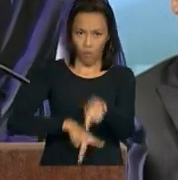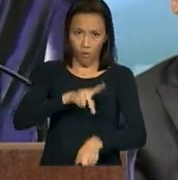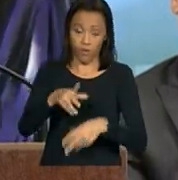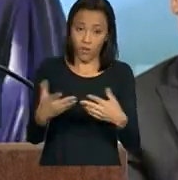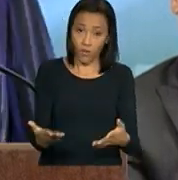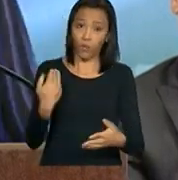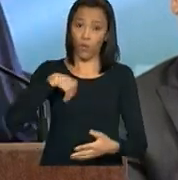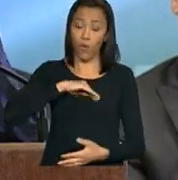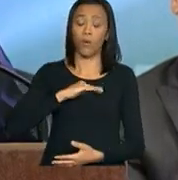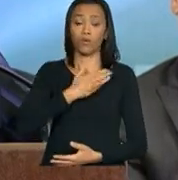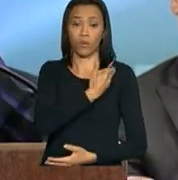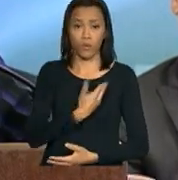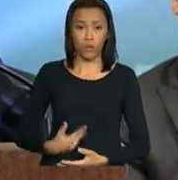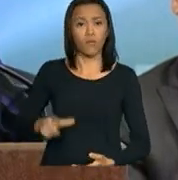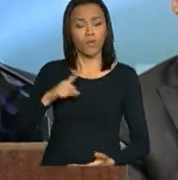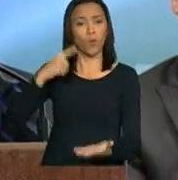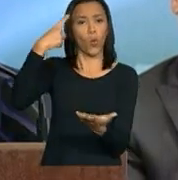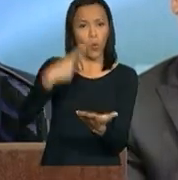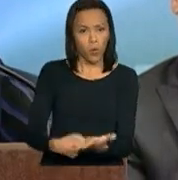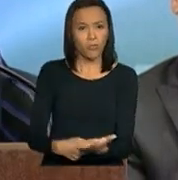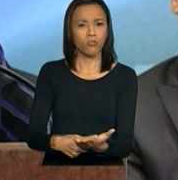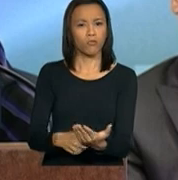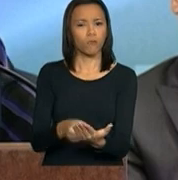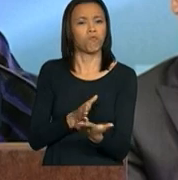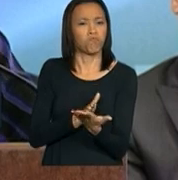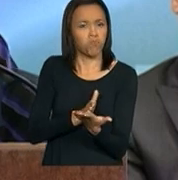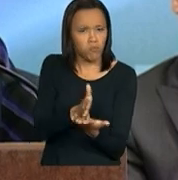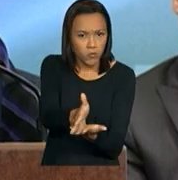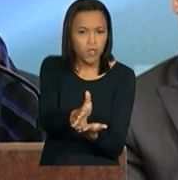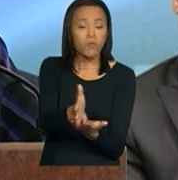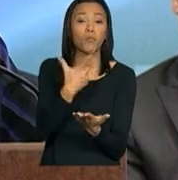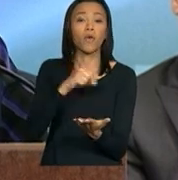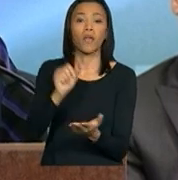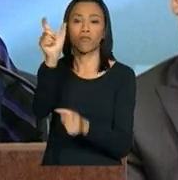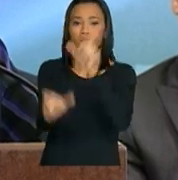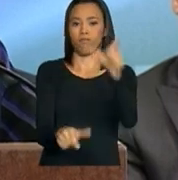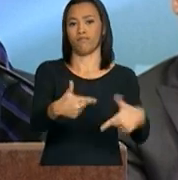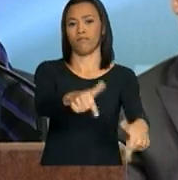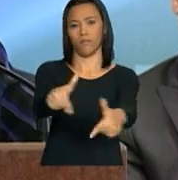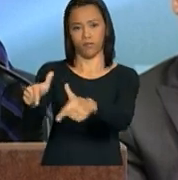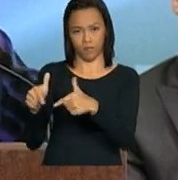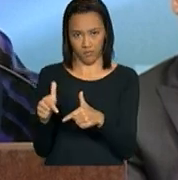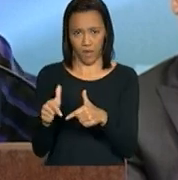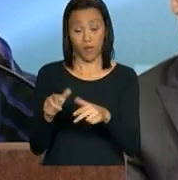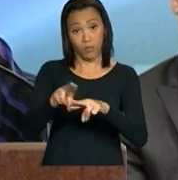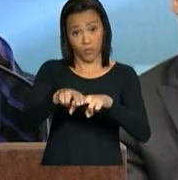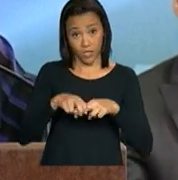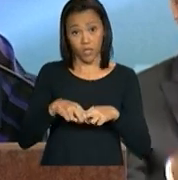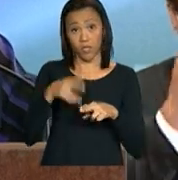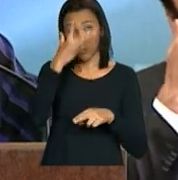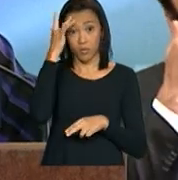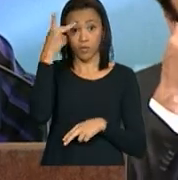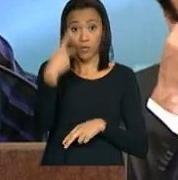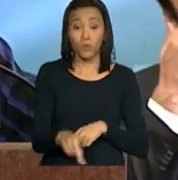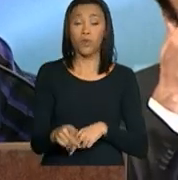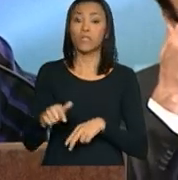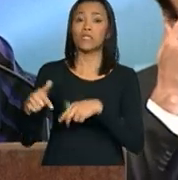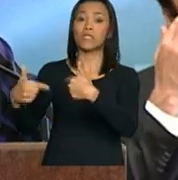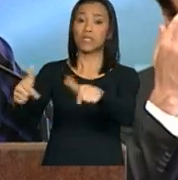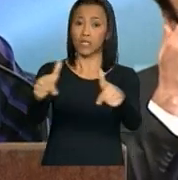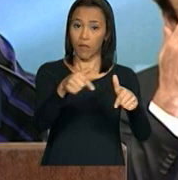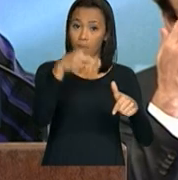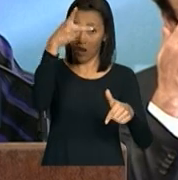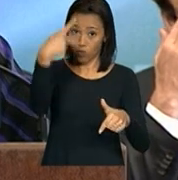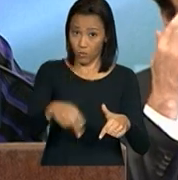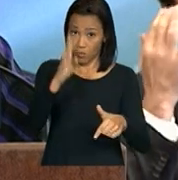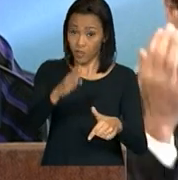um pacto sólido com os trabalhadores e por isso os trabalhadores brasileiros são a base